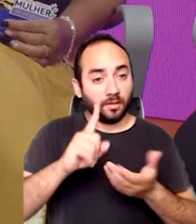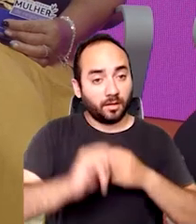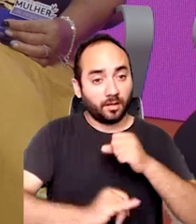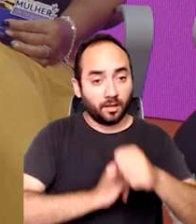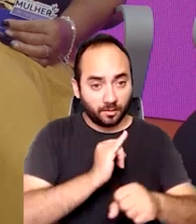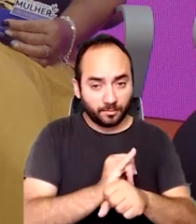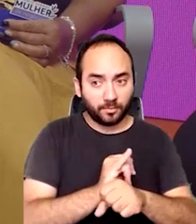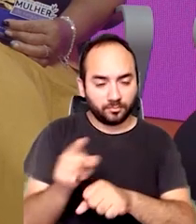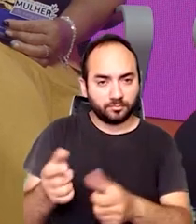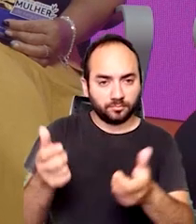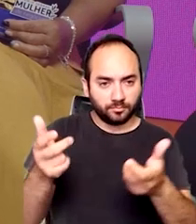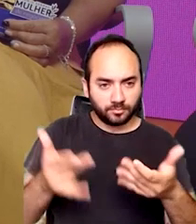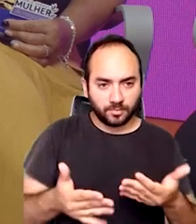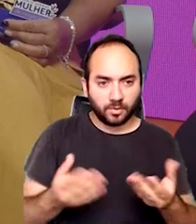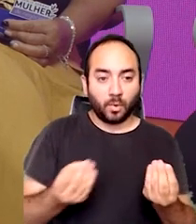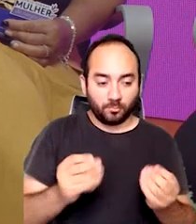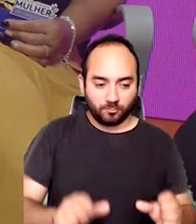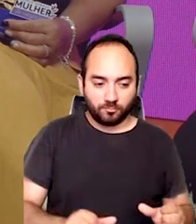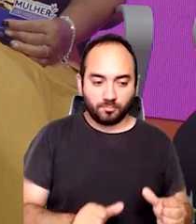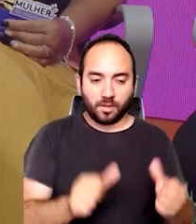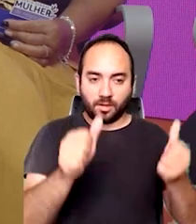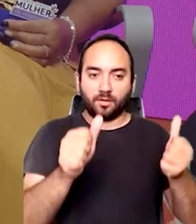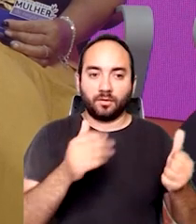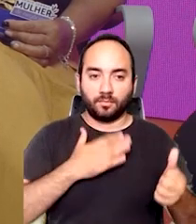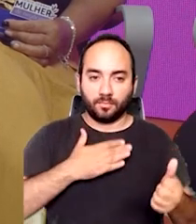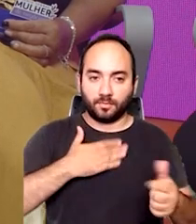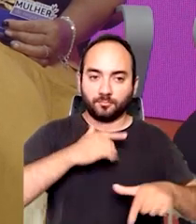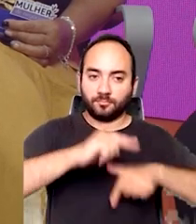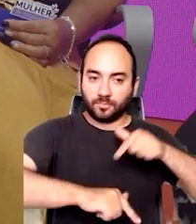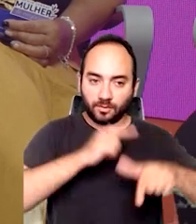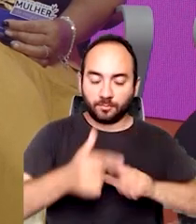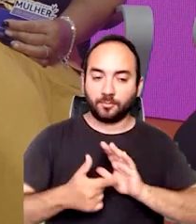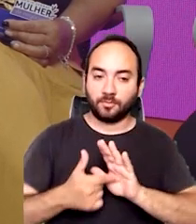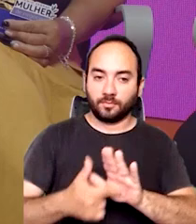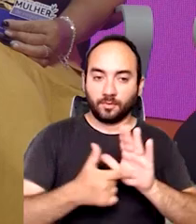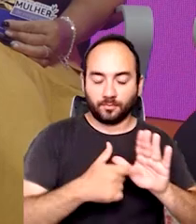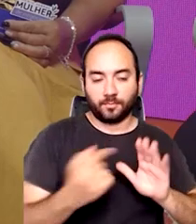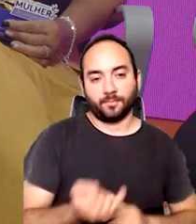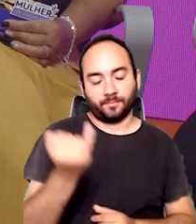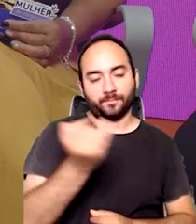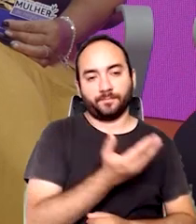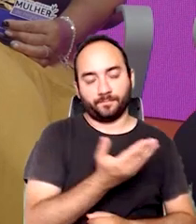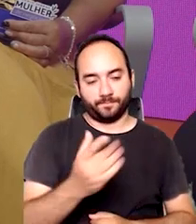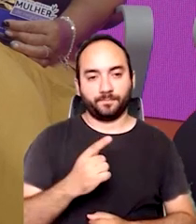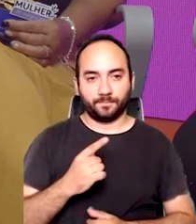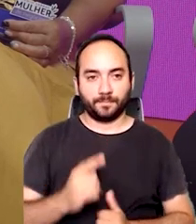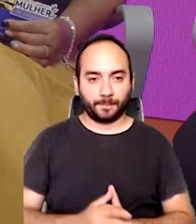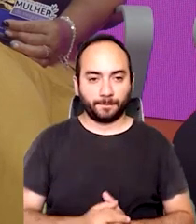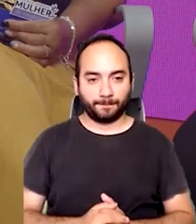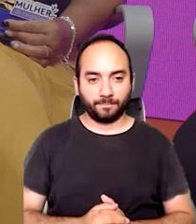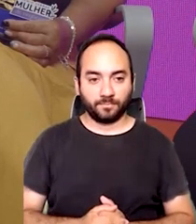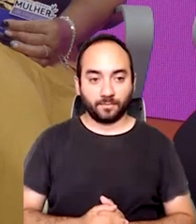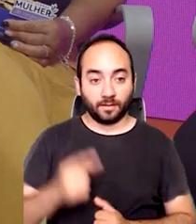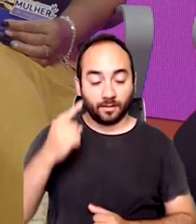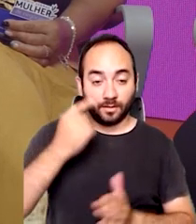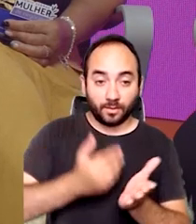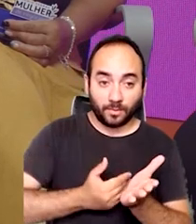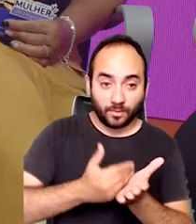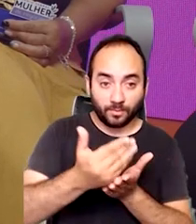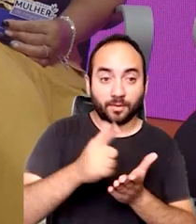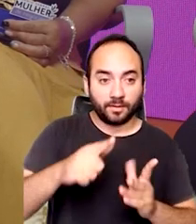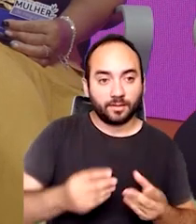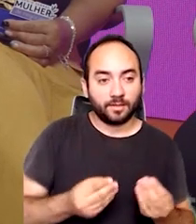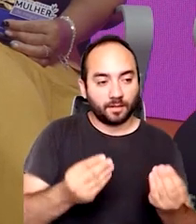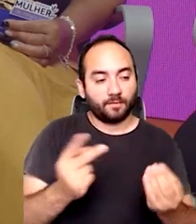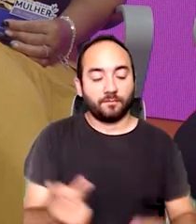dessa da internet mesmo né de estar aprimorando ainda mais o meu trabalho mostrar a importância desse trabalho né aí foi onde eu